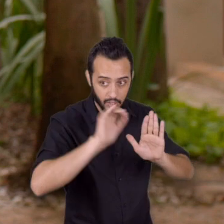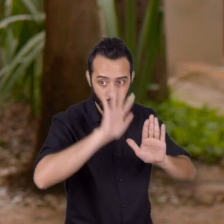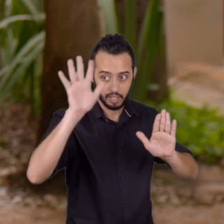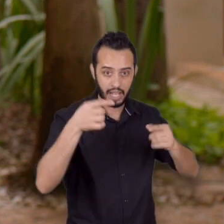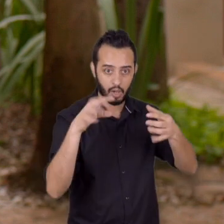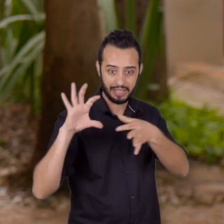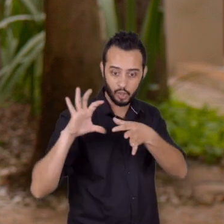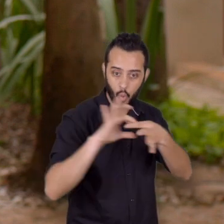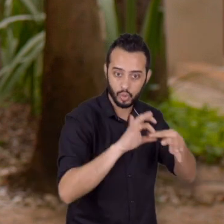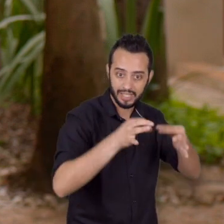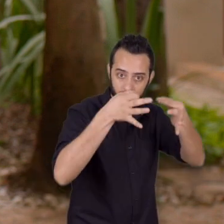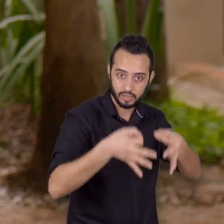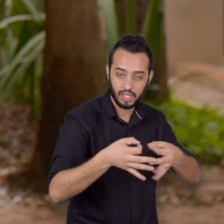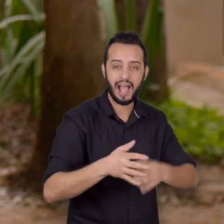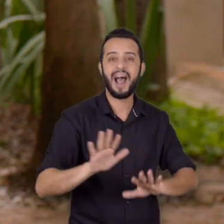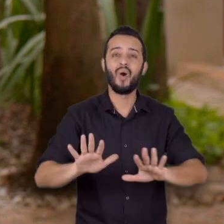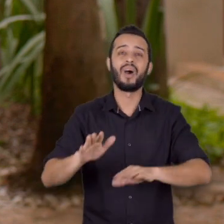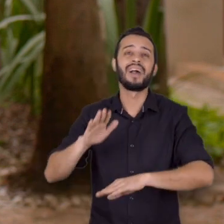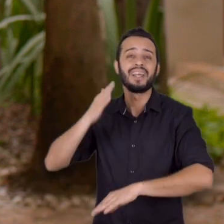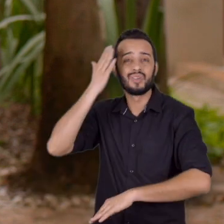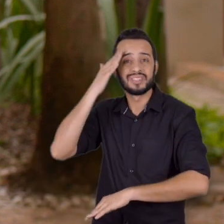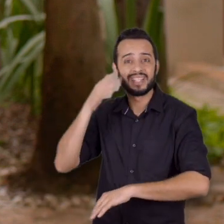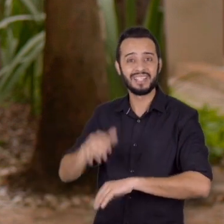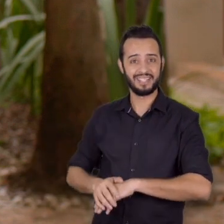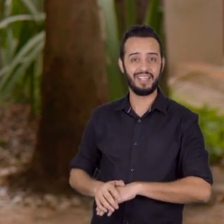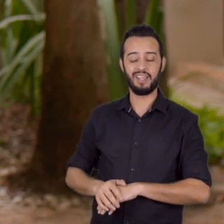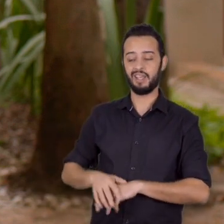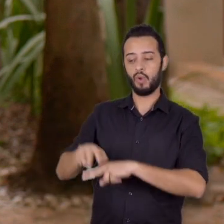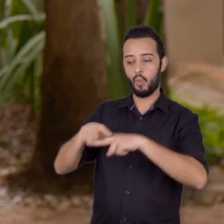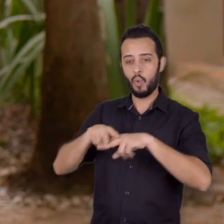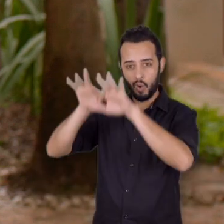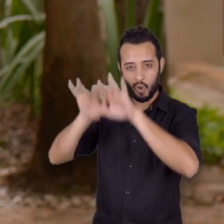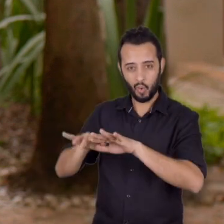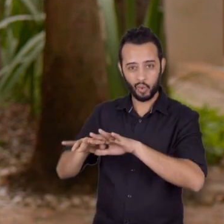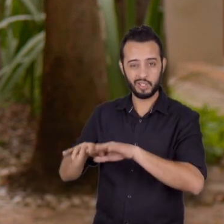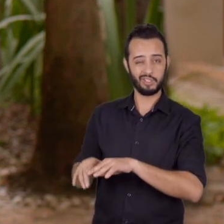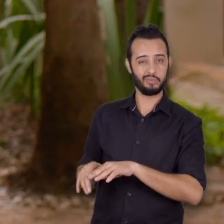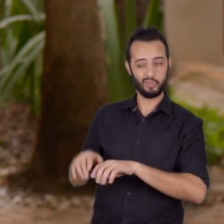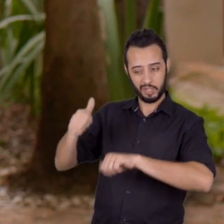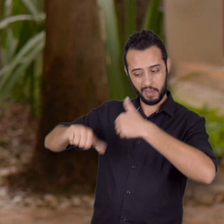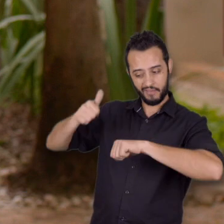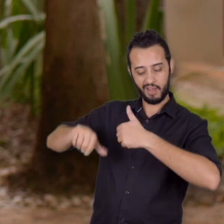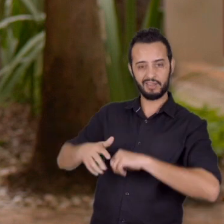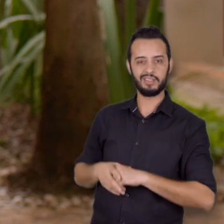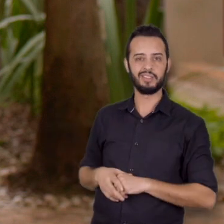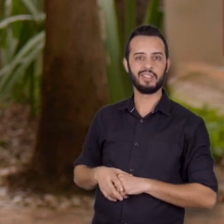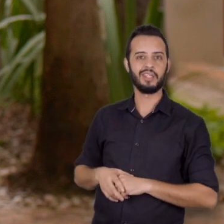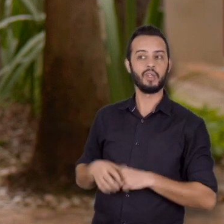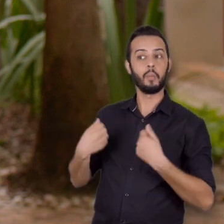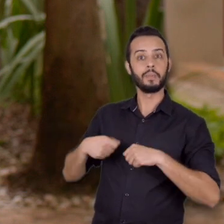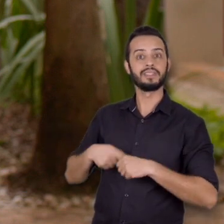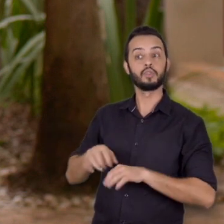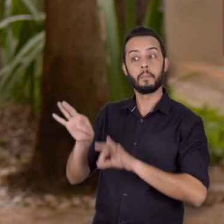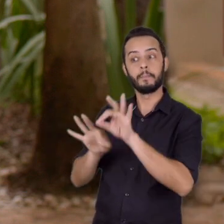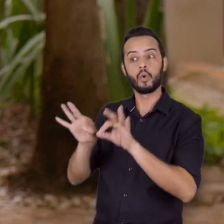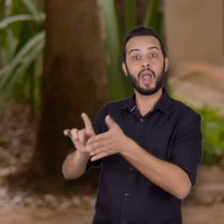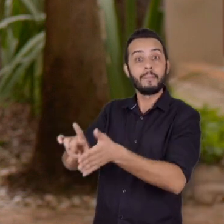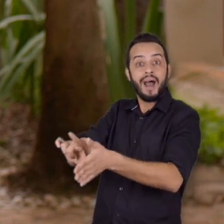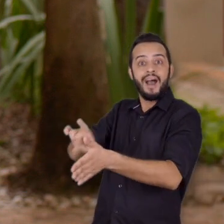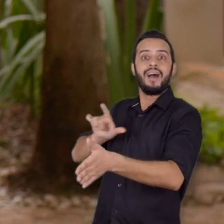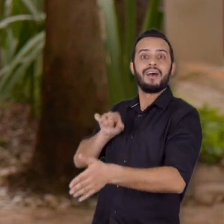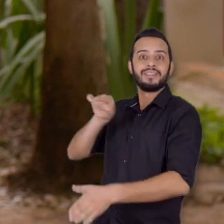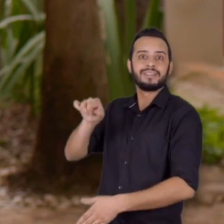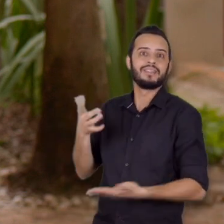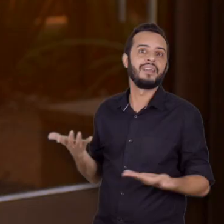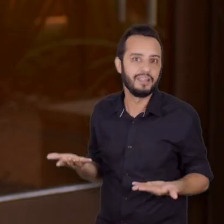sei que é um robô que corrige, o que eu vou fazer? Eu vou procurar saber o que eu tenho que fazer para o robô me dar uma nota. E como o raciocínio do